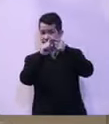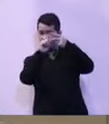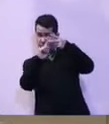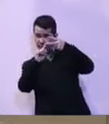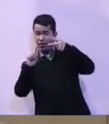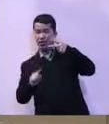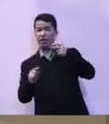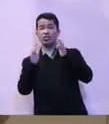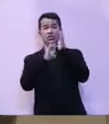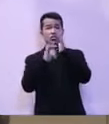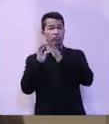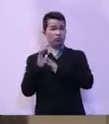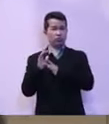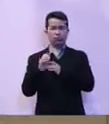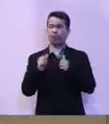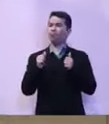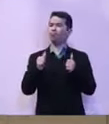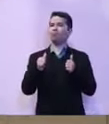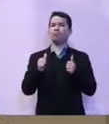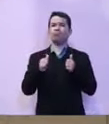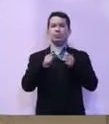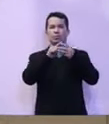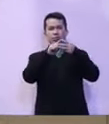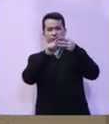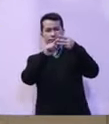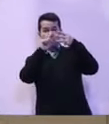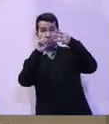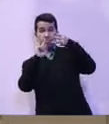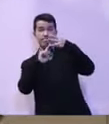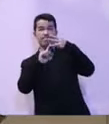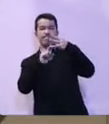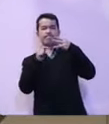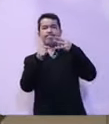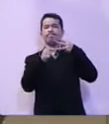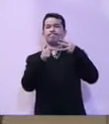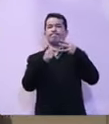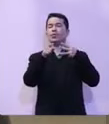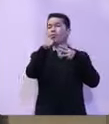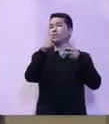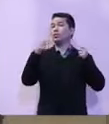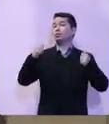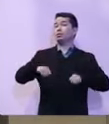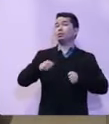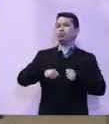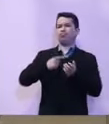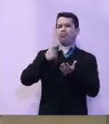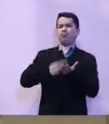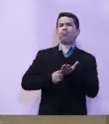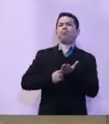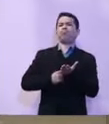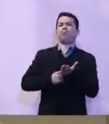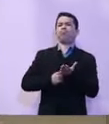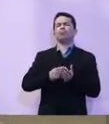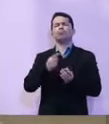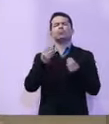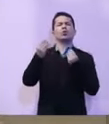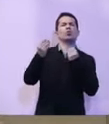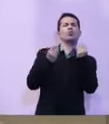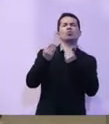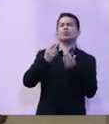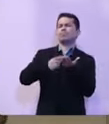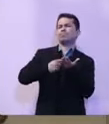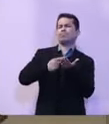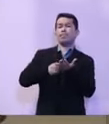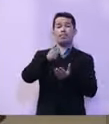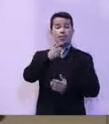passo. Terceiro passo é quando a gente se compromete com Ele, através de uma